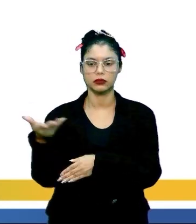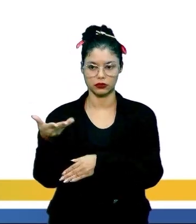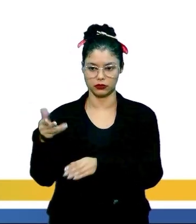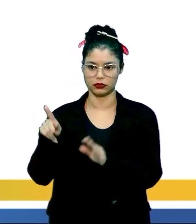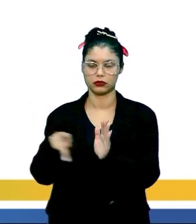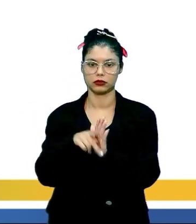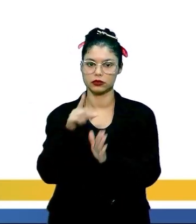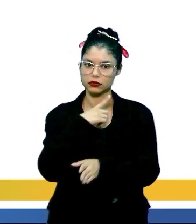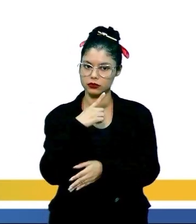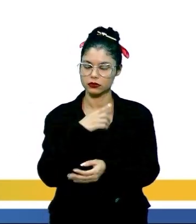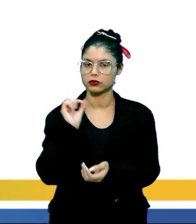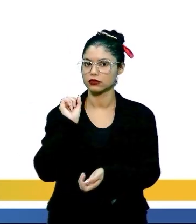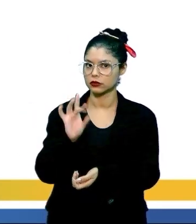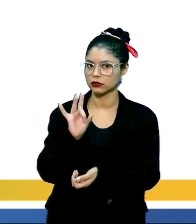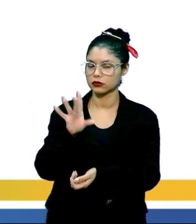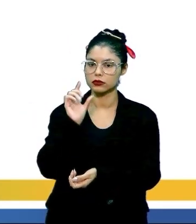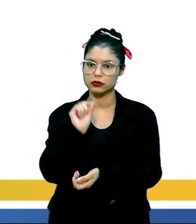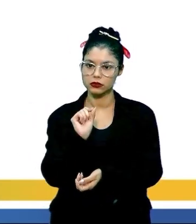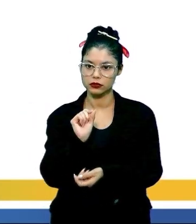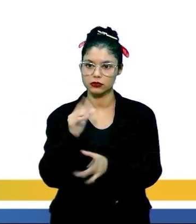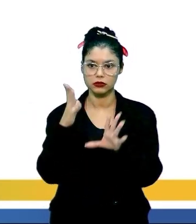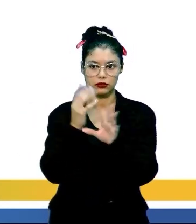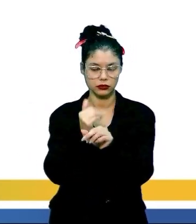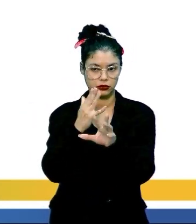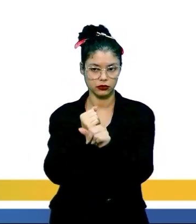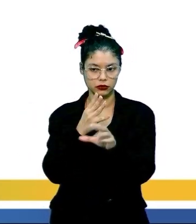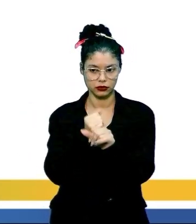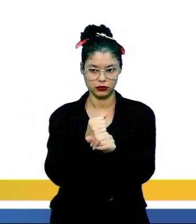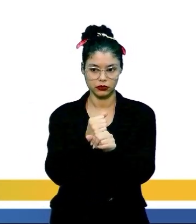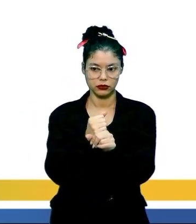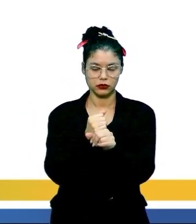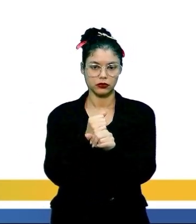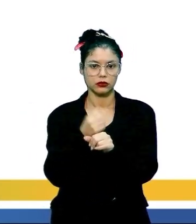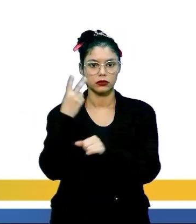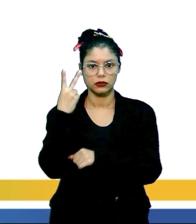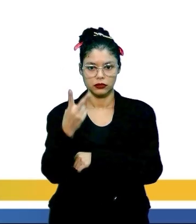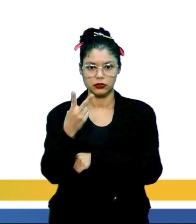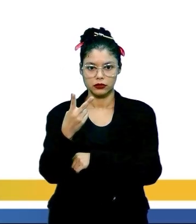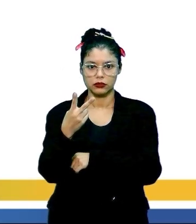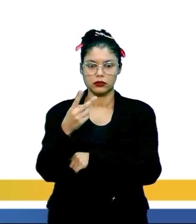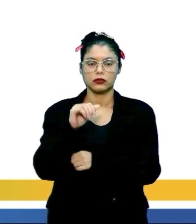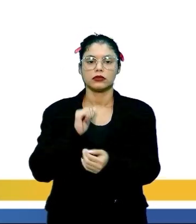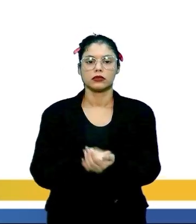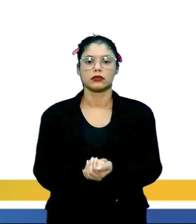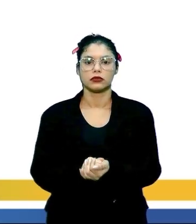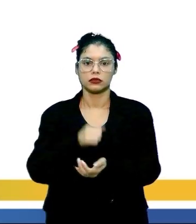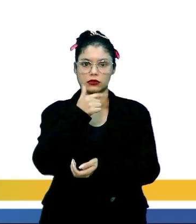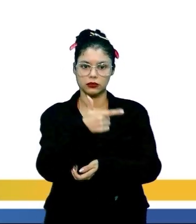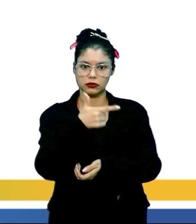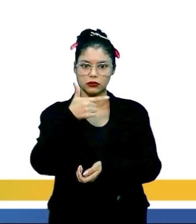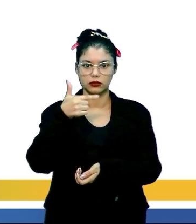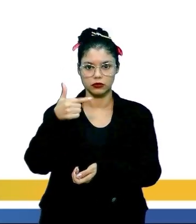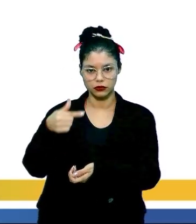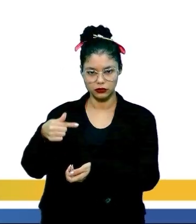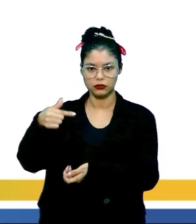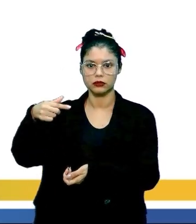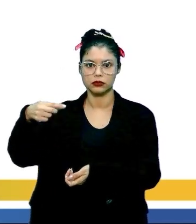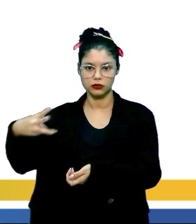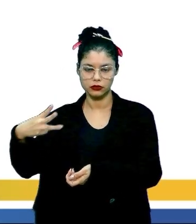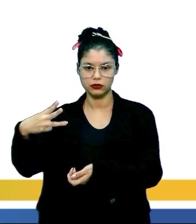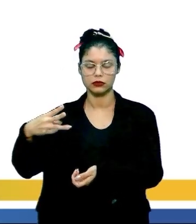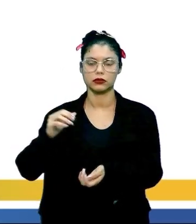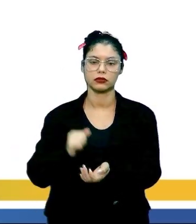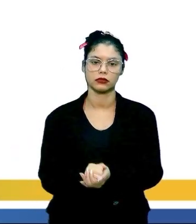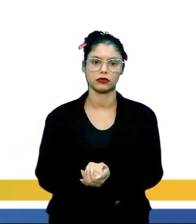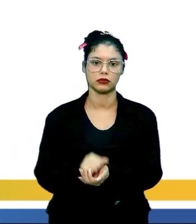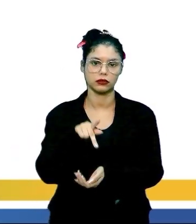pré-estabelecida, que basta com que a gente some esse valor com 273. Então, 273 é a temperatura